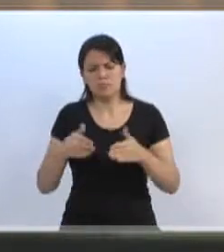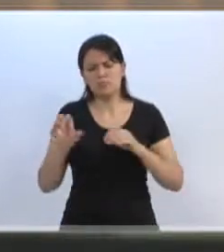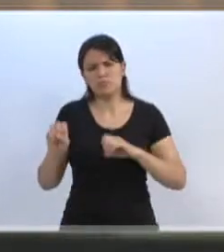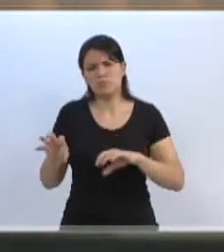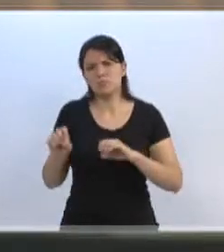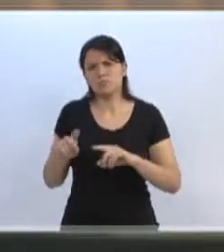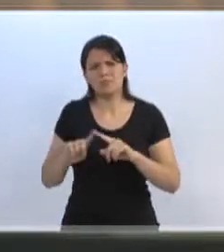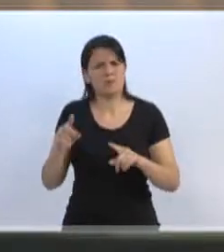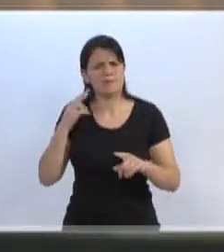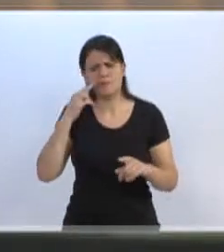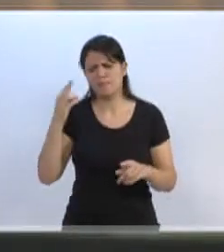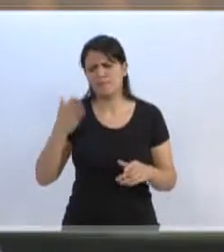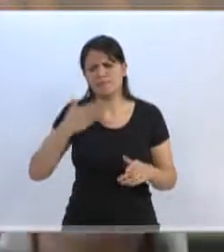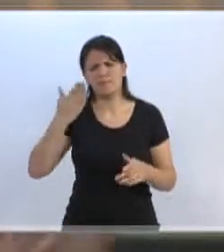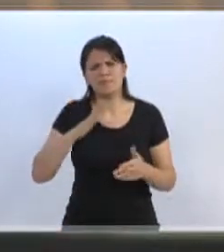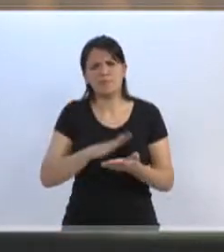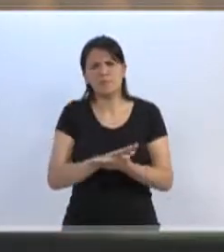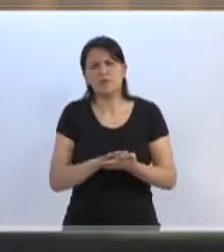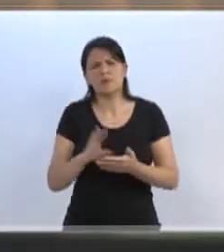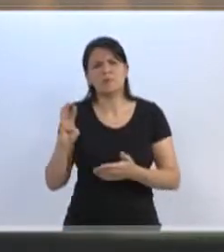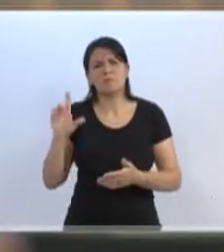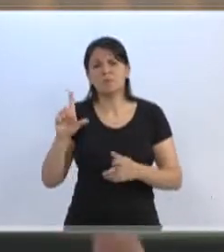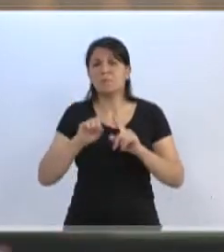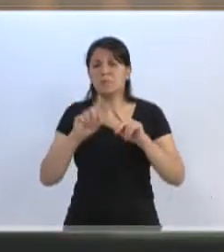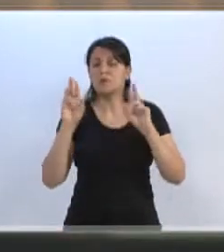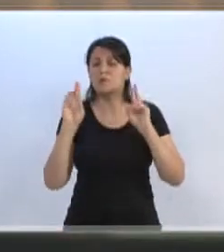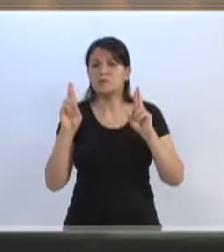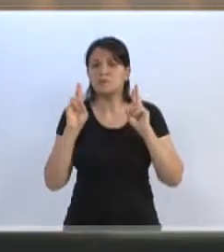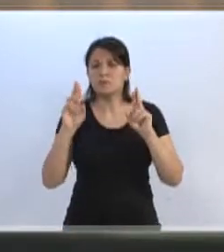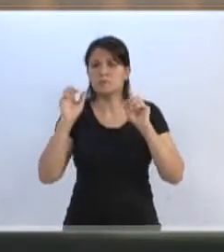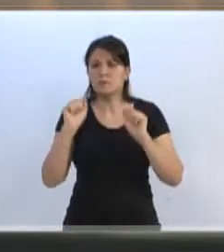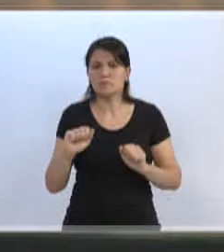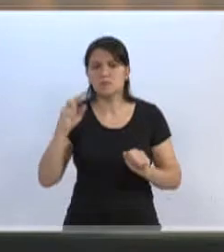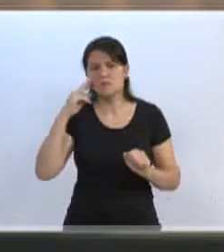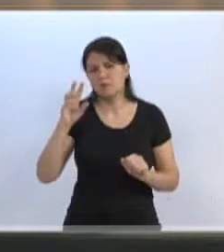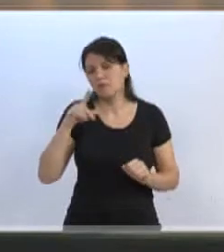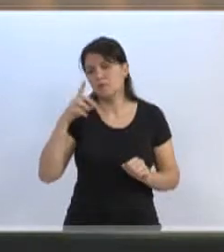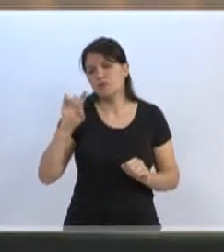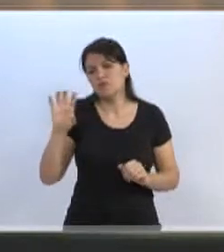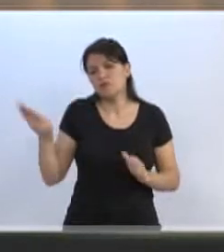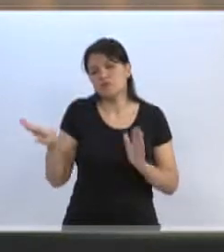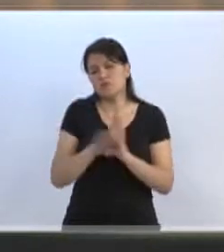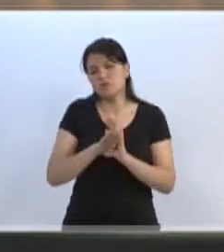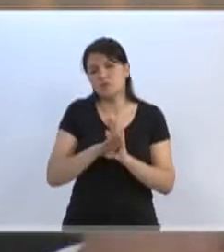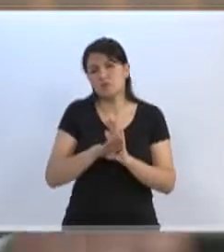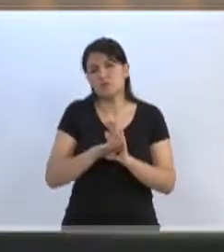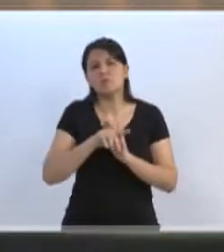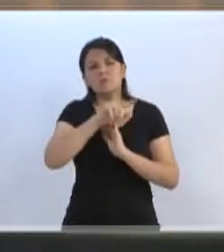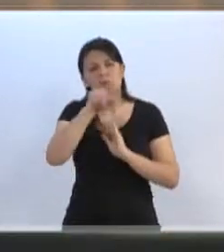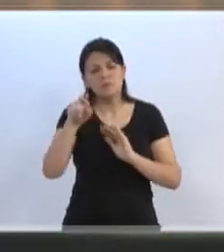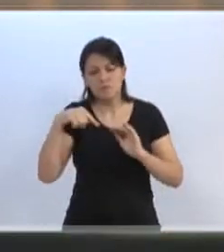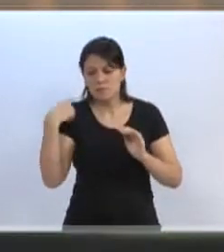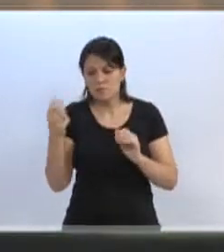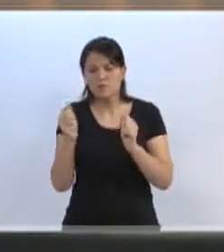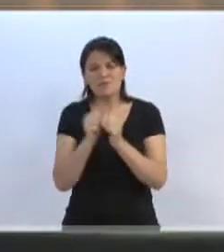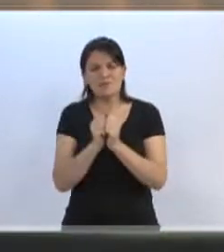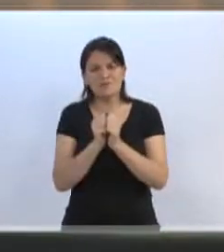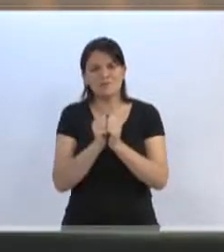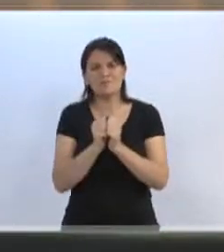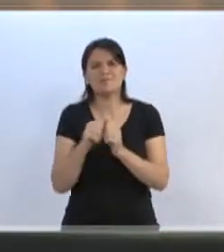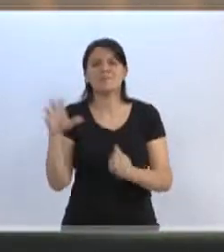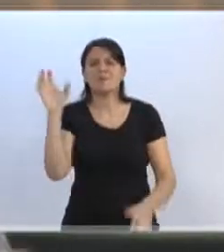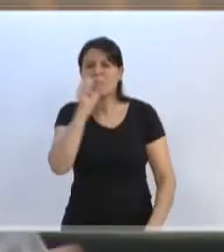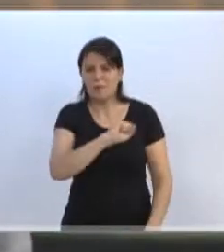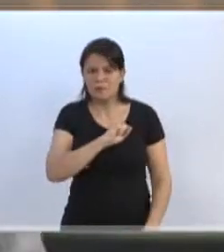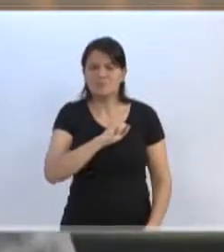vimos esses investimentos aqui em blumenau ainda mas esperamos que possamos veja que diz que é só chegar ao conhecimento dele então você lê se nós vamos fazer chegar rápido ao